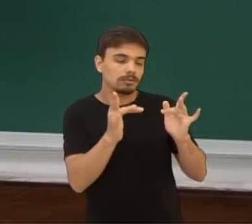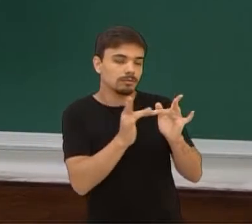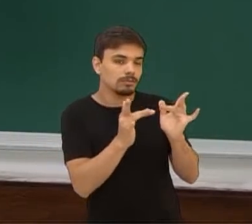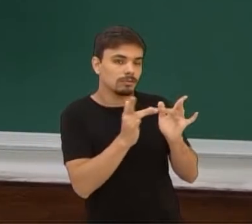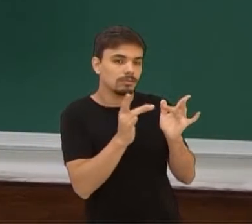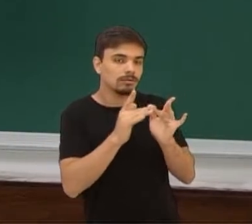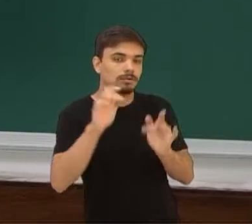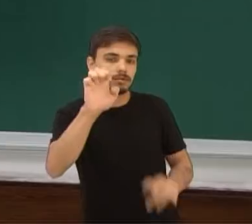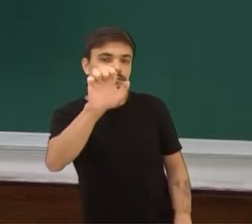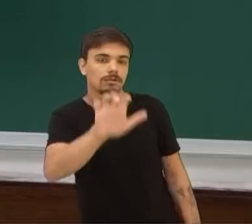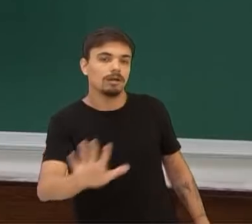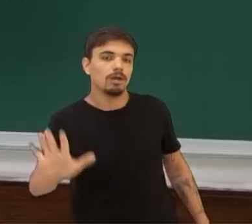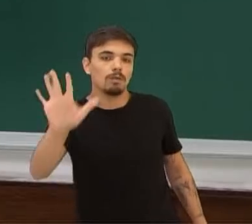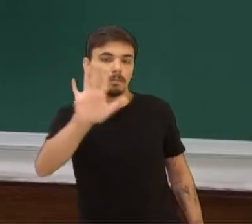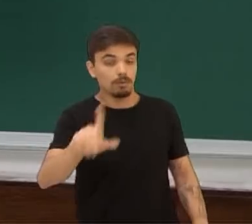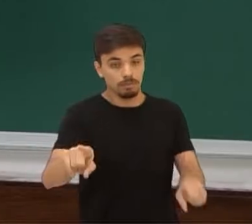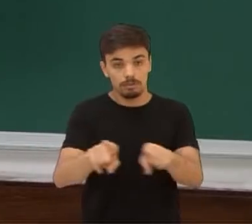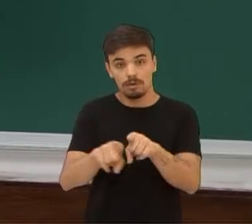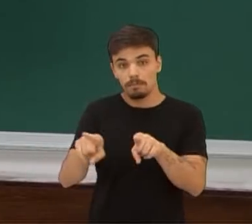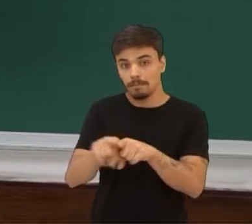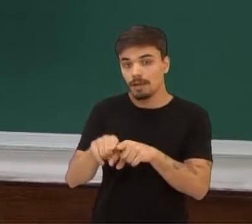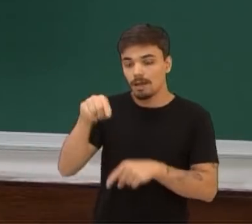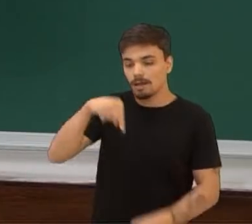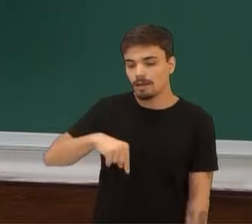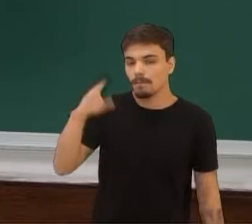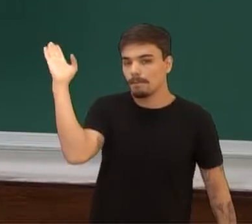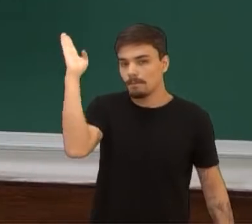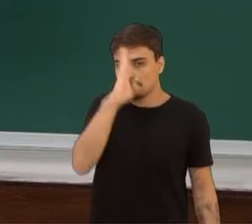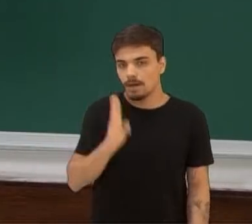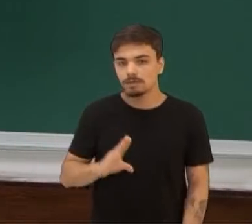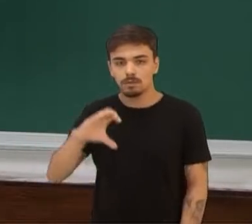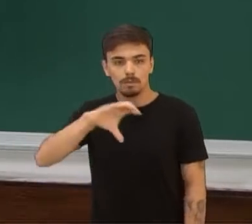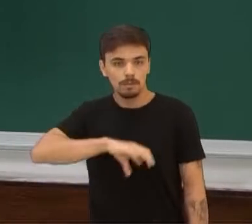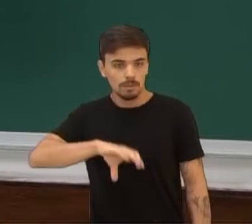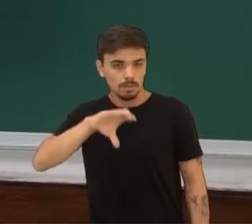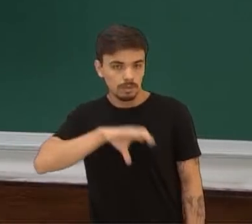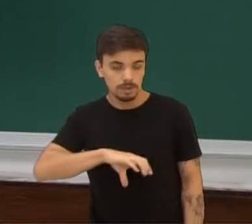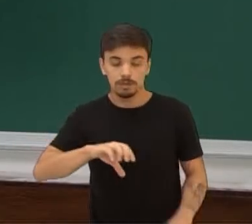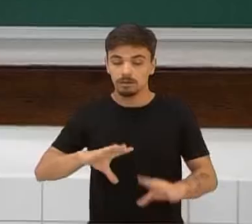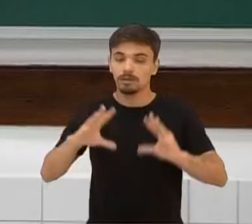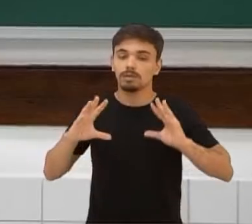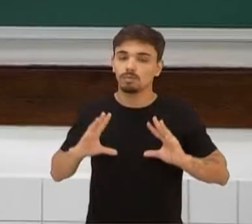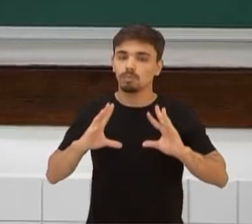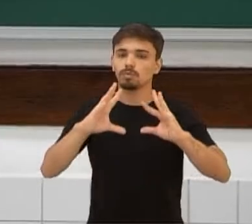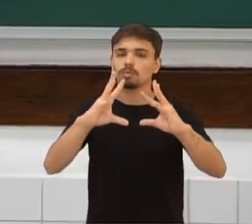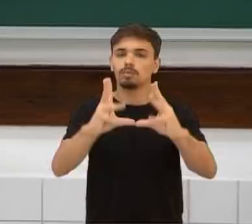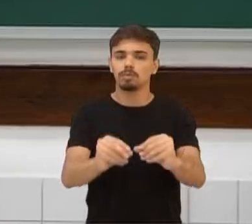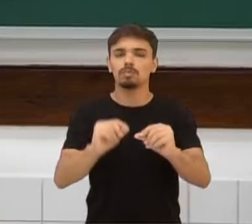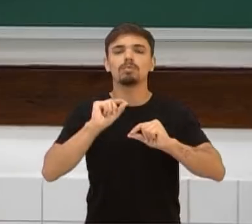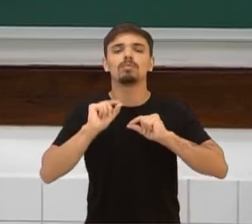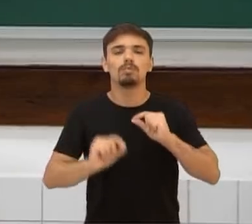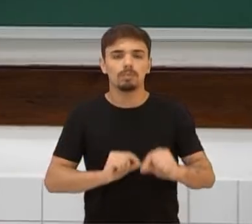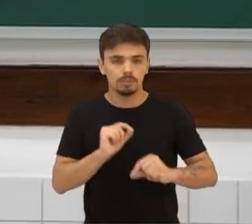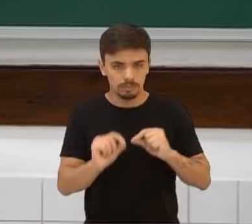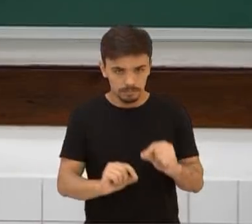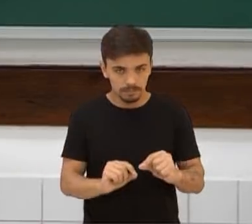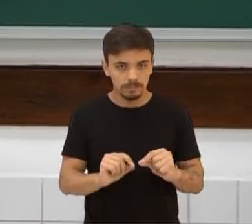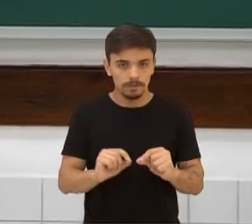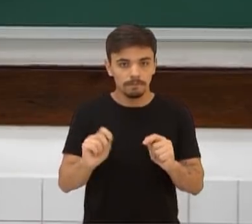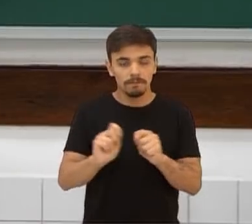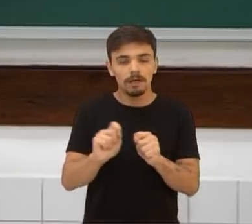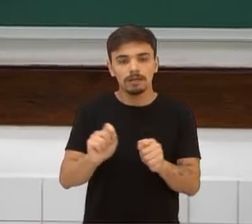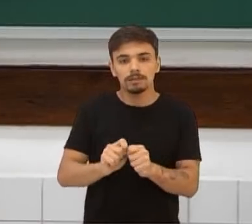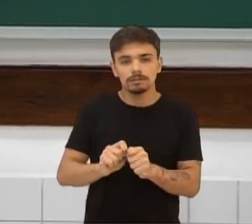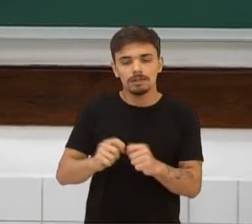com o europeu, em especial aqui no Brasil com o português. Tudo isso fez com que,